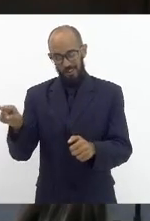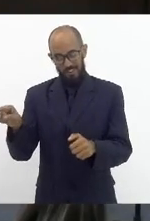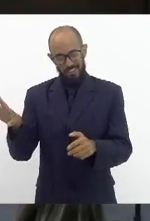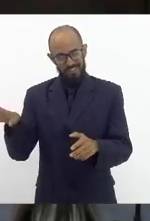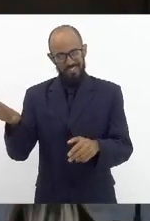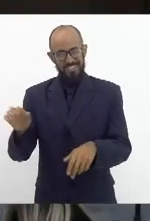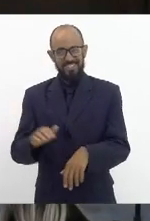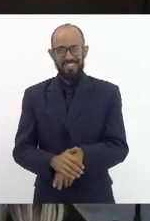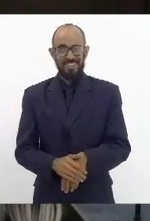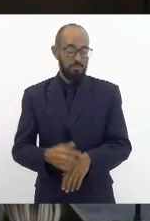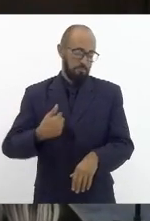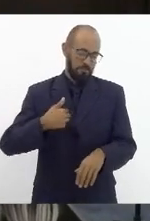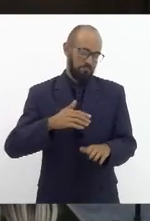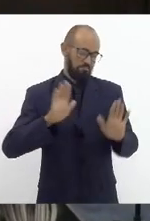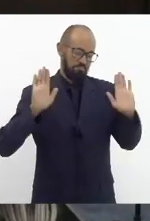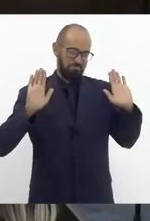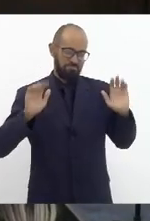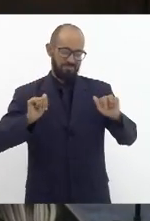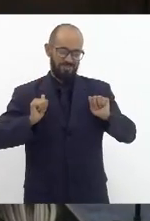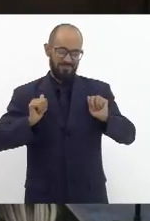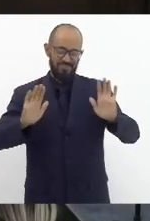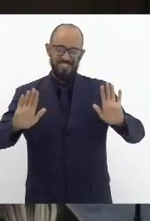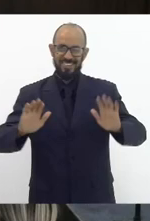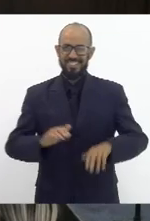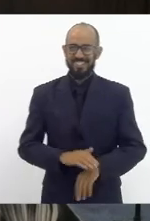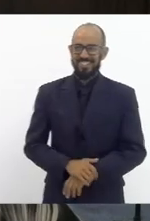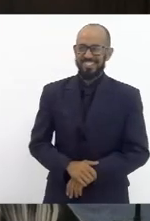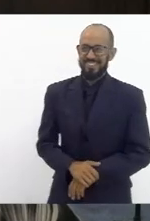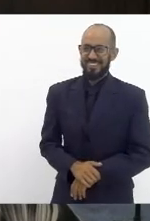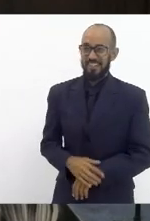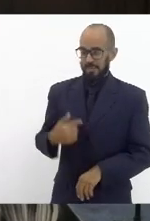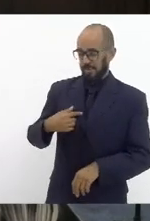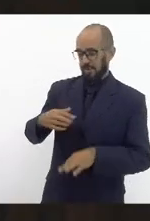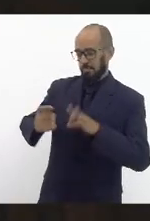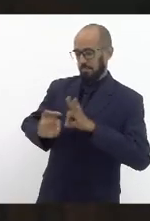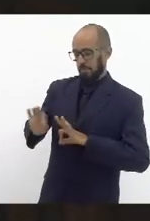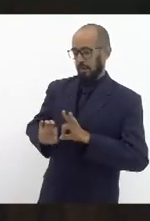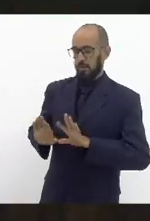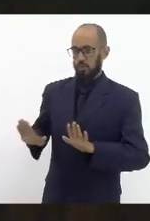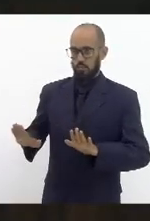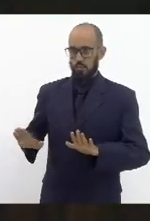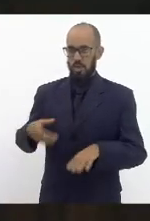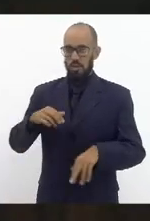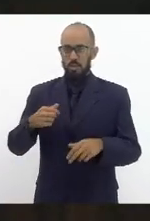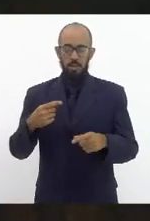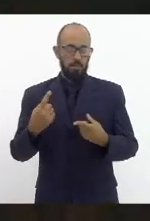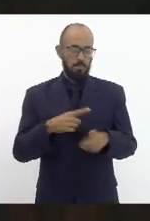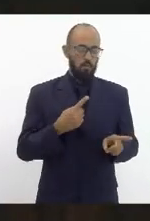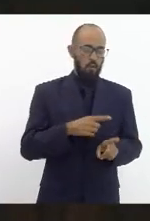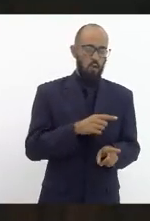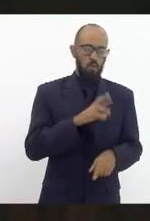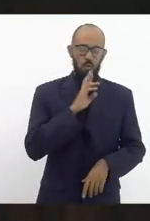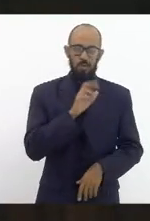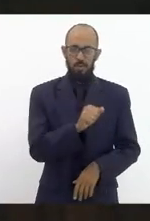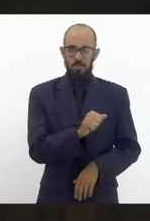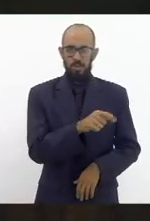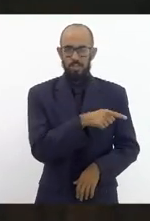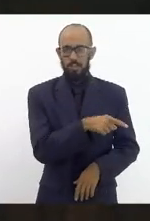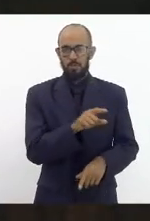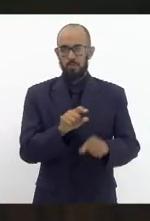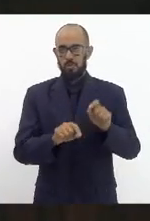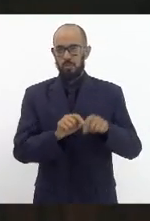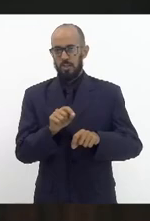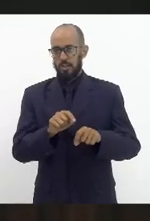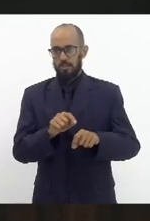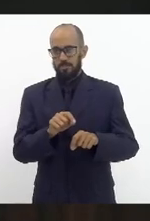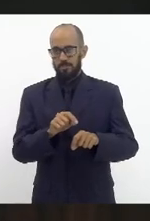Não me comprometo. Que eu me preparo. Eu brinco com o Rodrigo, doutora Marta, que esse